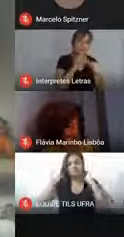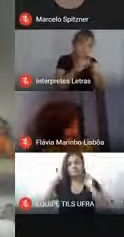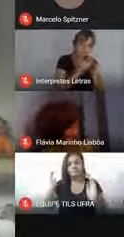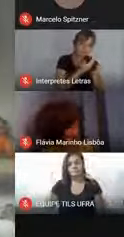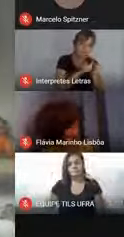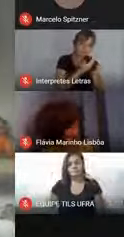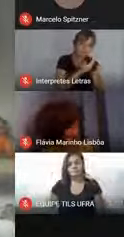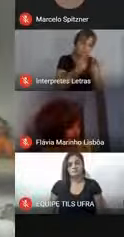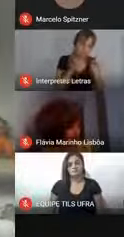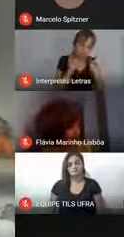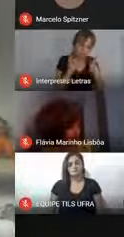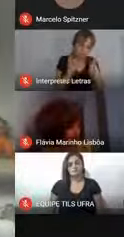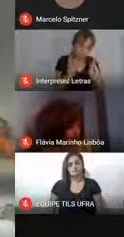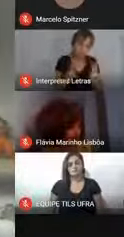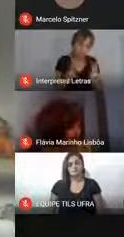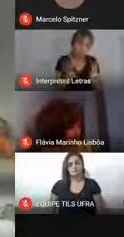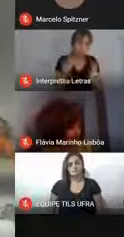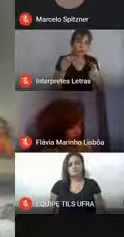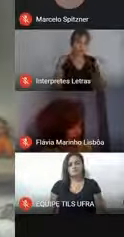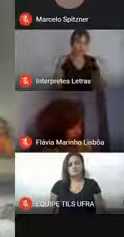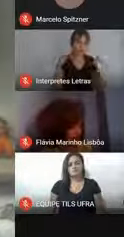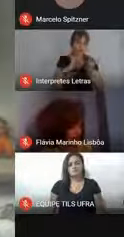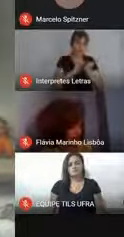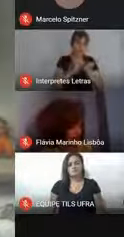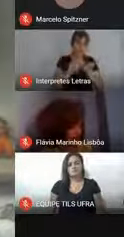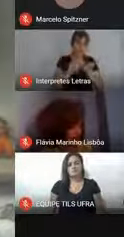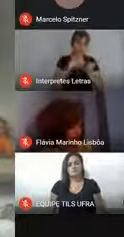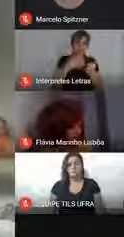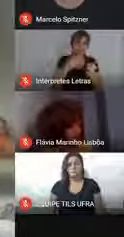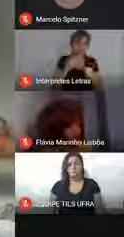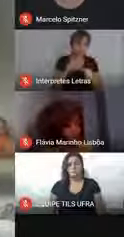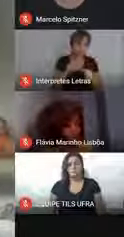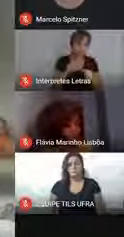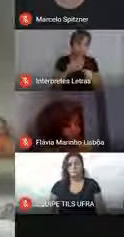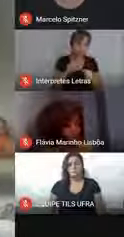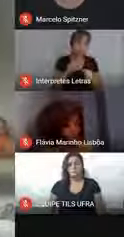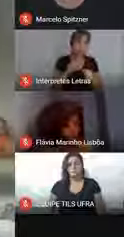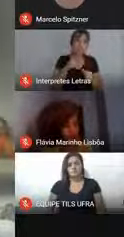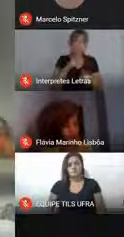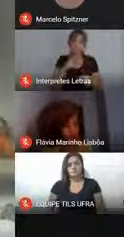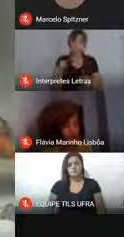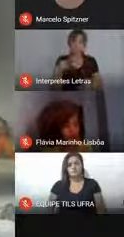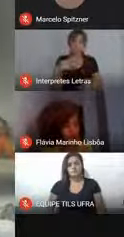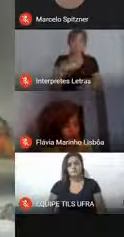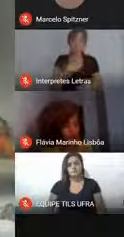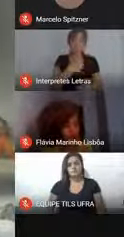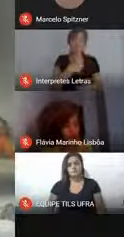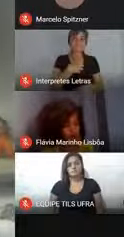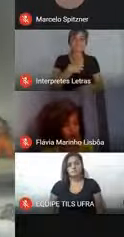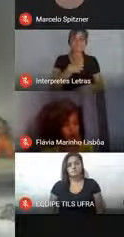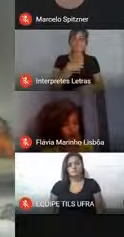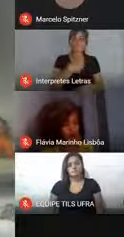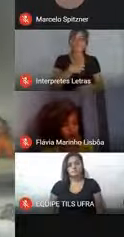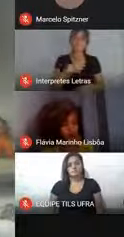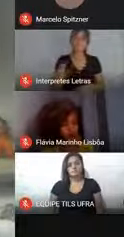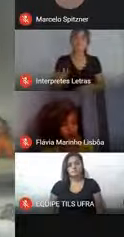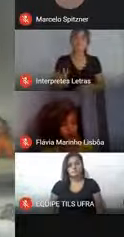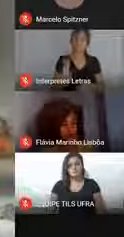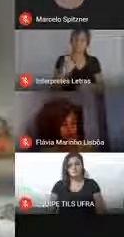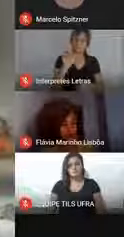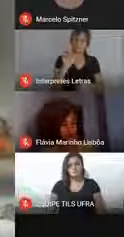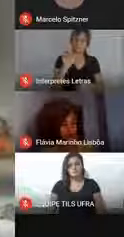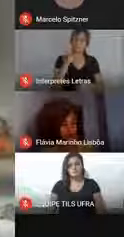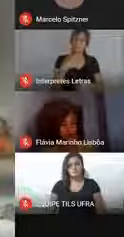esse, de pesquisa de campo, de entrevista com pessoas, vai sentir isso. A pessoa se sente valorizada, a pessoa se